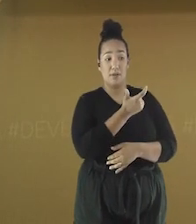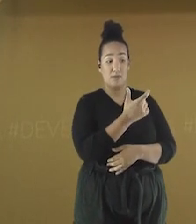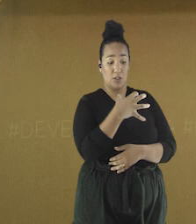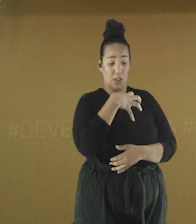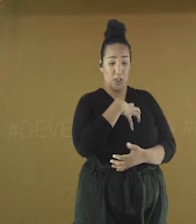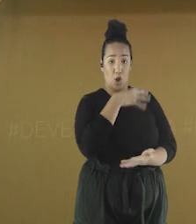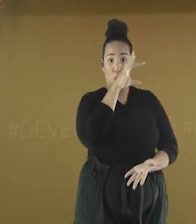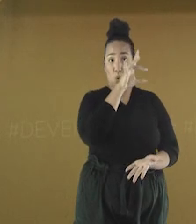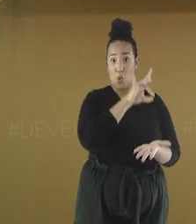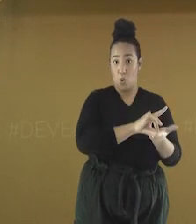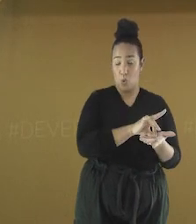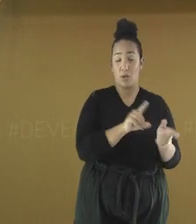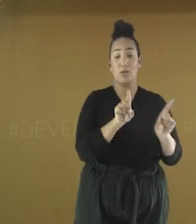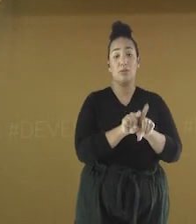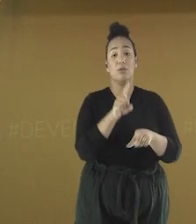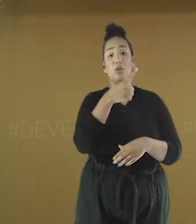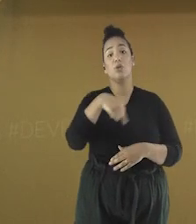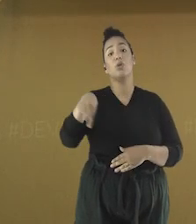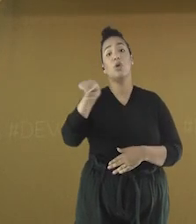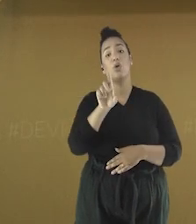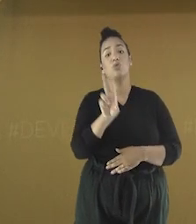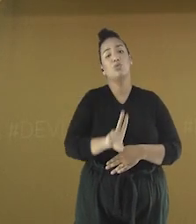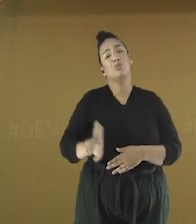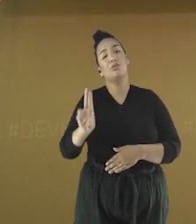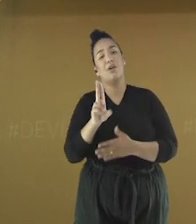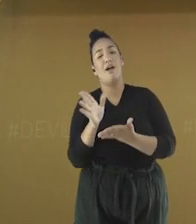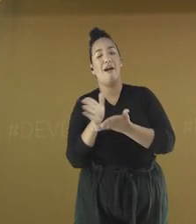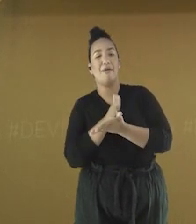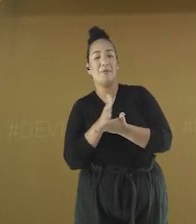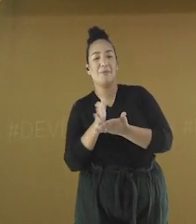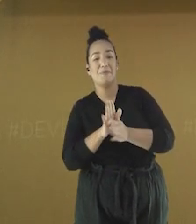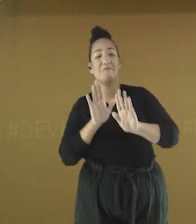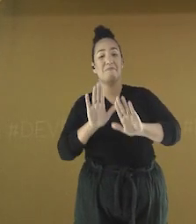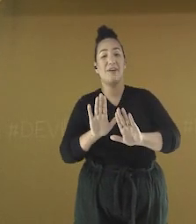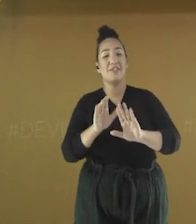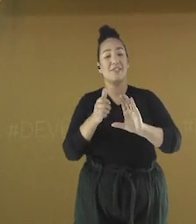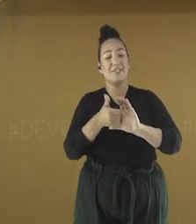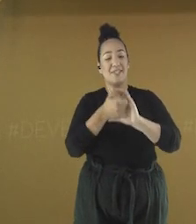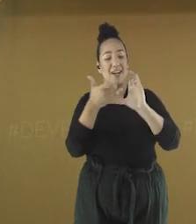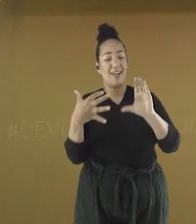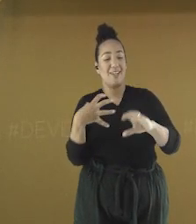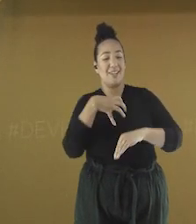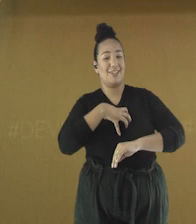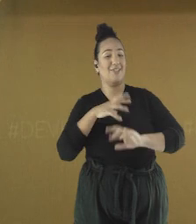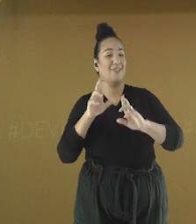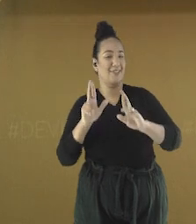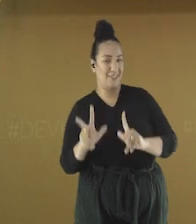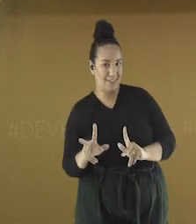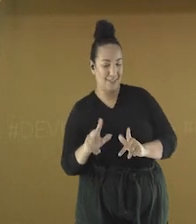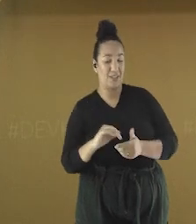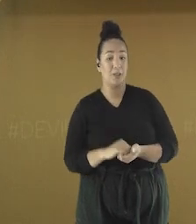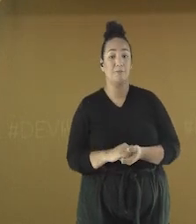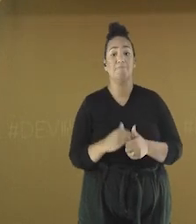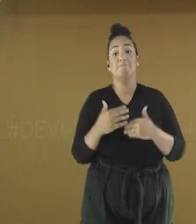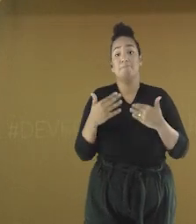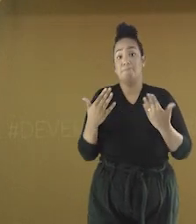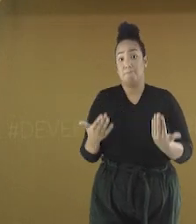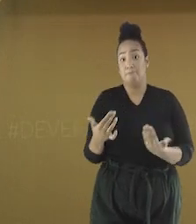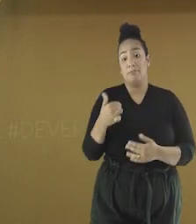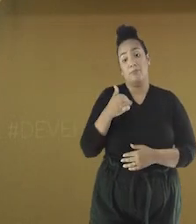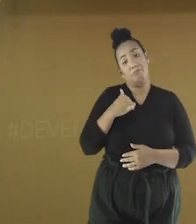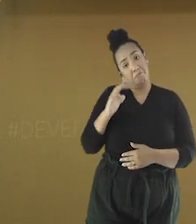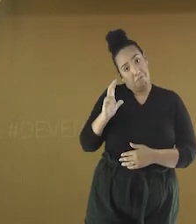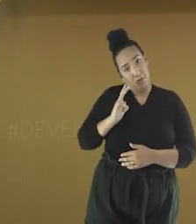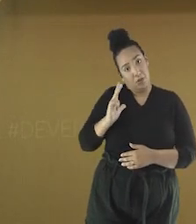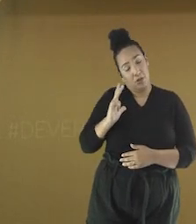sentido das palavras e o modo como utilizamos algumas delas para definir certas coisas. Particularmente, eu acredito